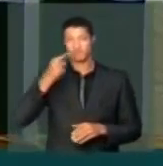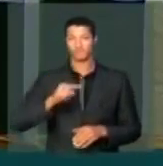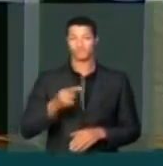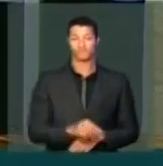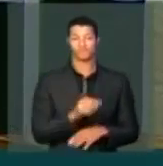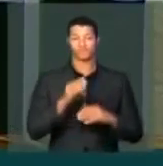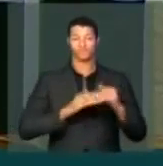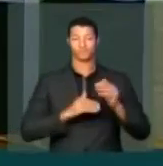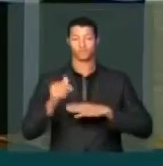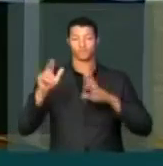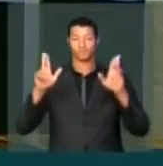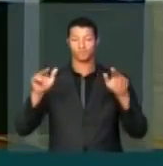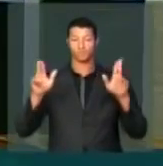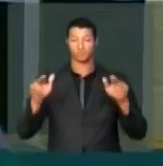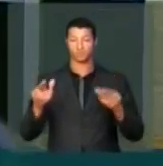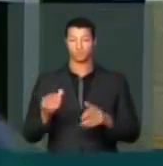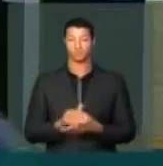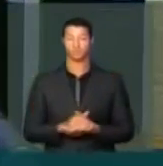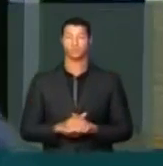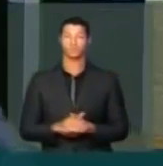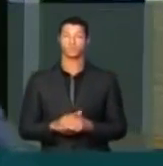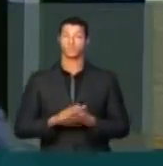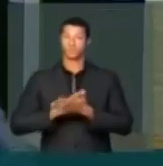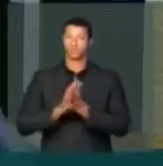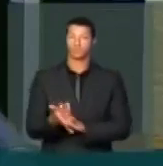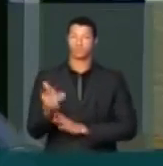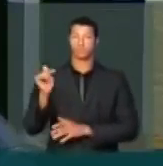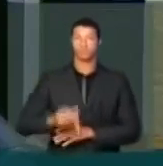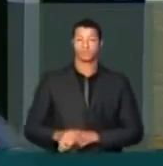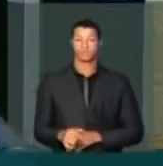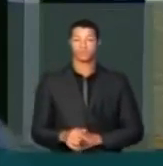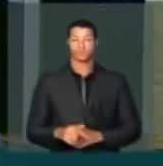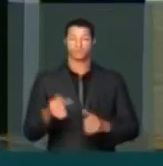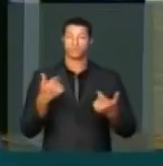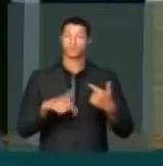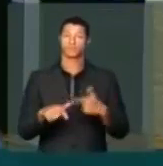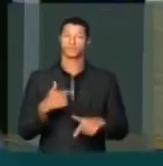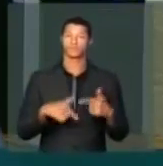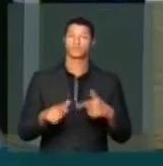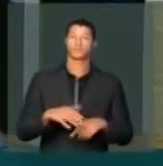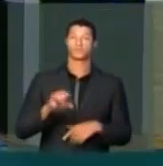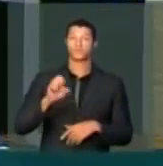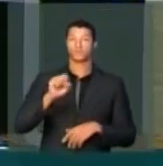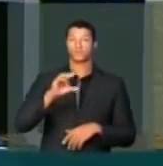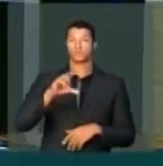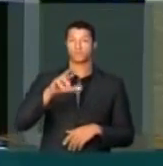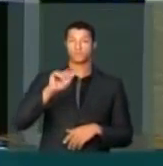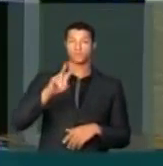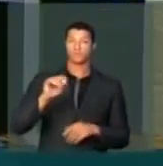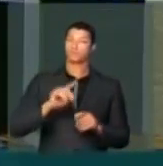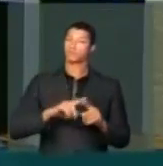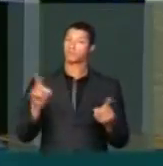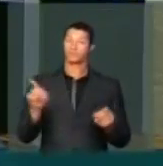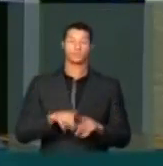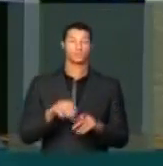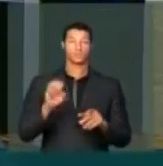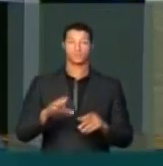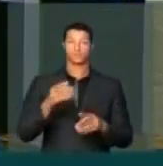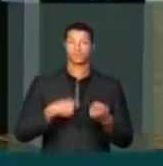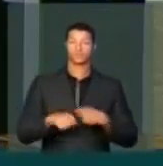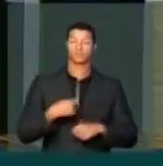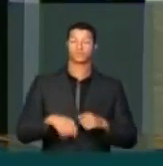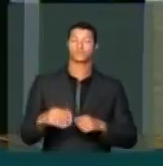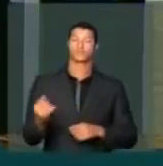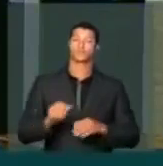profunda sobre este tema. Combatamos aqui o trabalho escravo, mas não sejamos